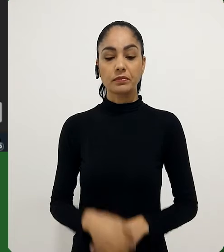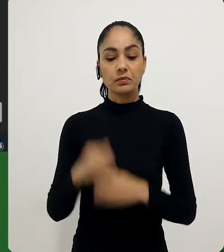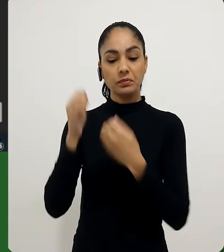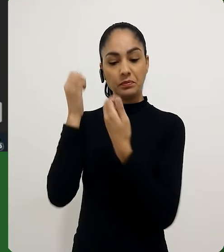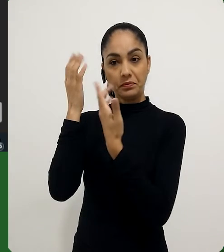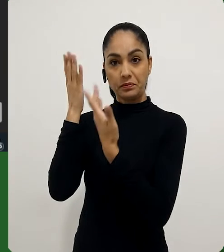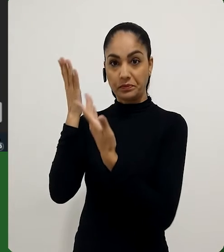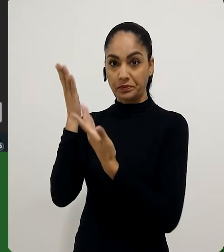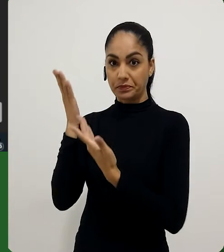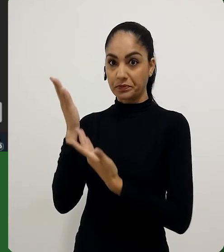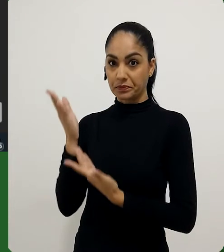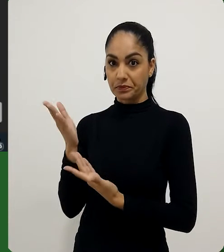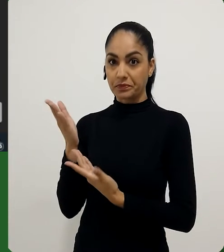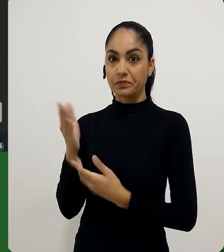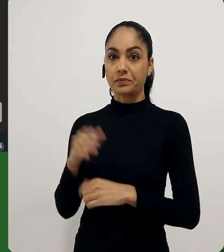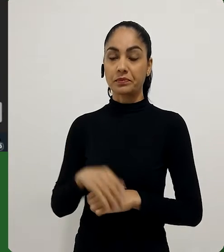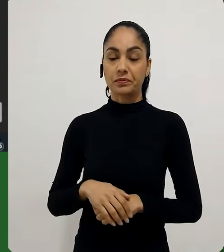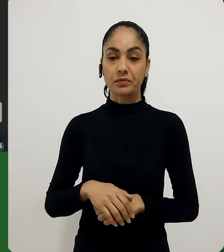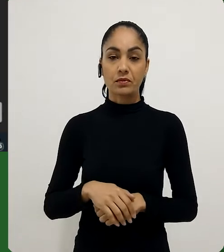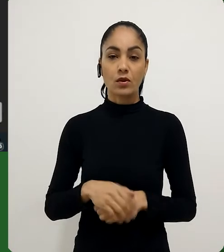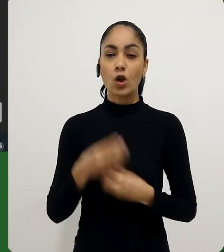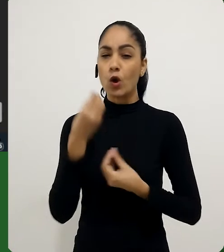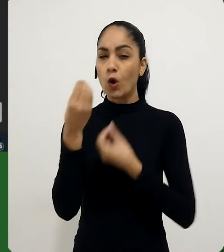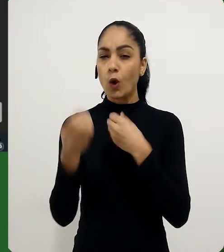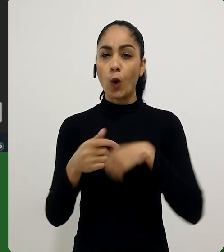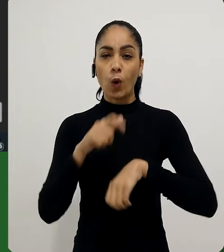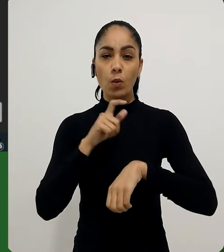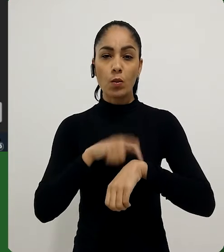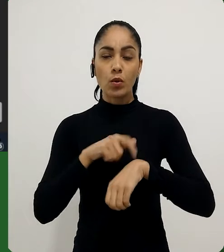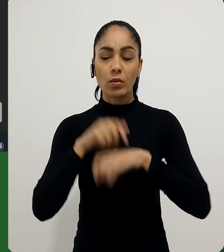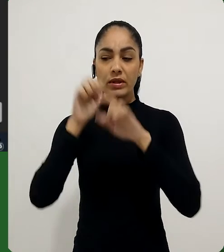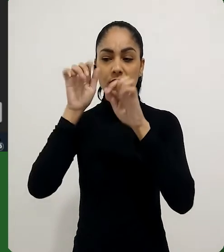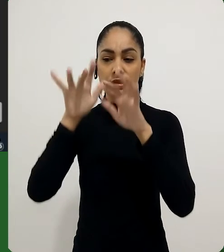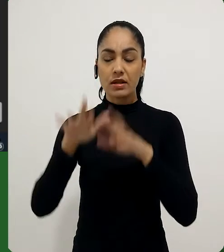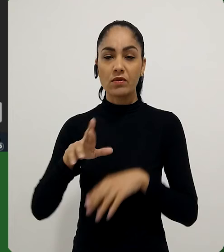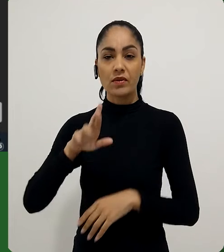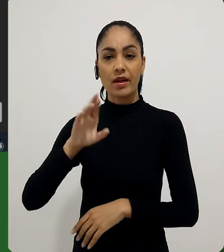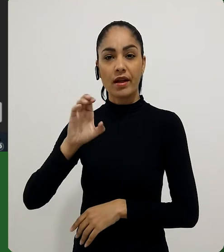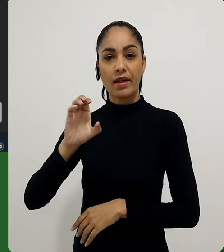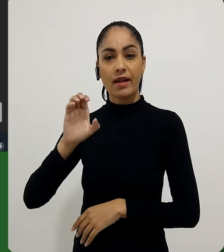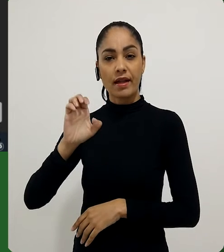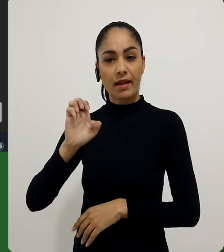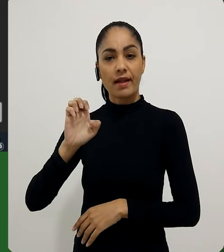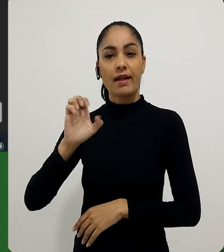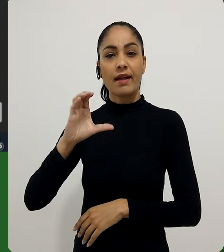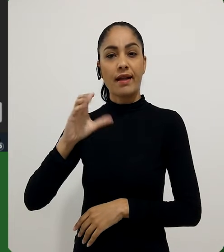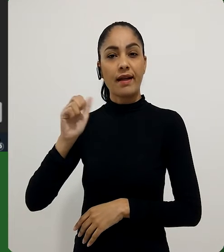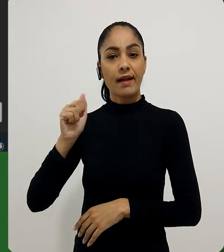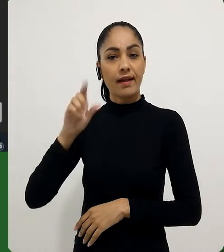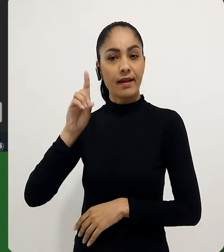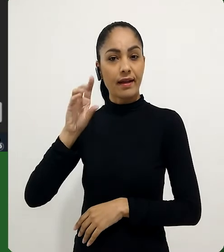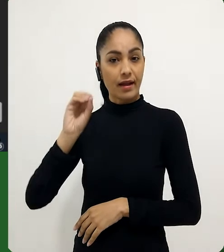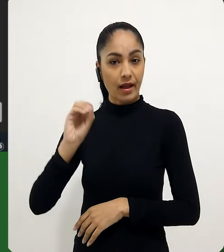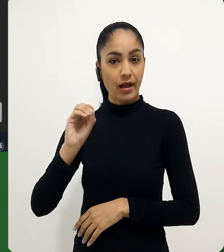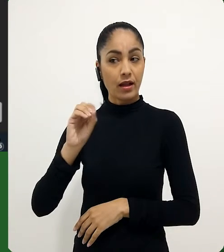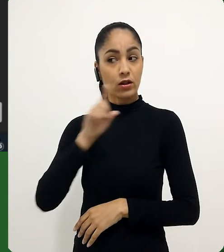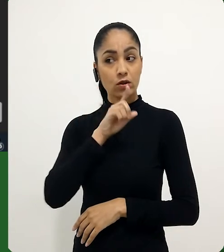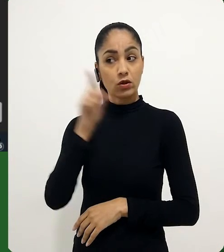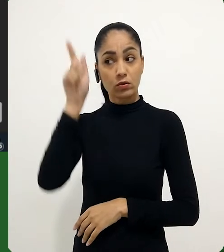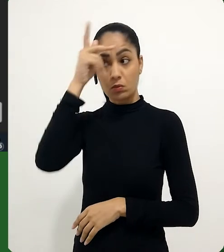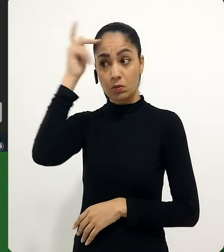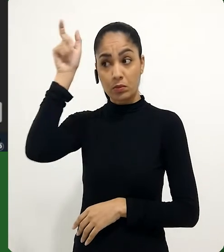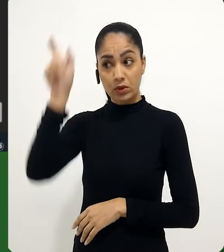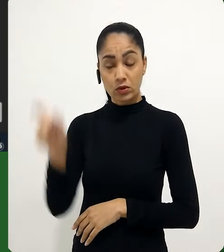Então, um dos aspectos a serem considerados no momento de escrever um recado é procurar ser claro para que a